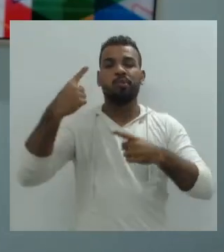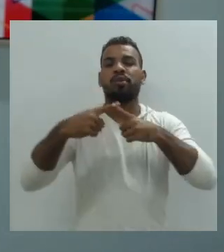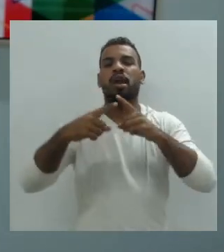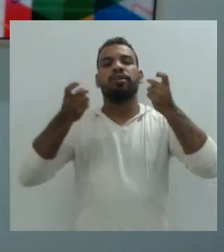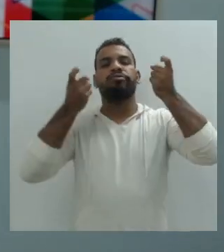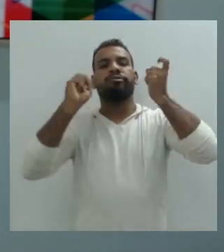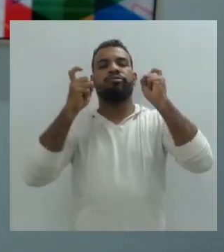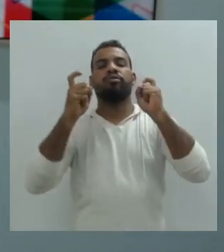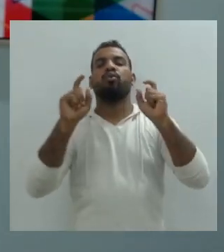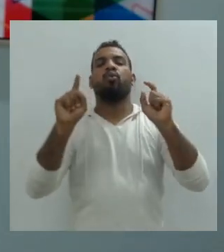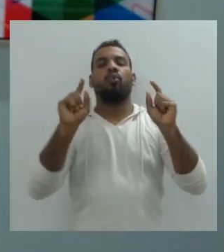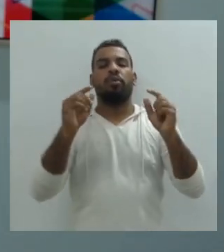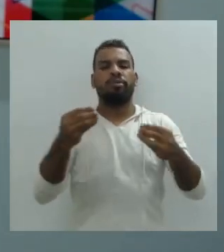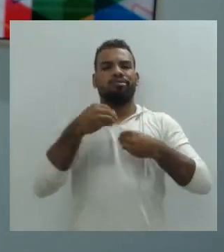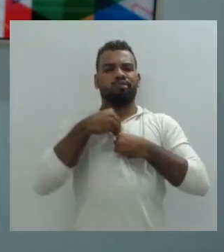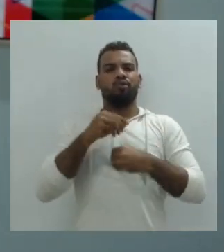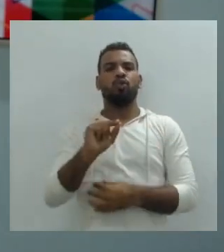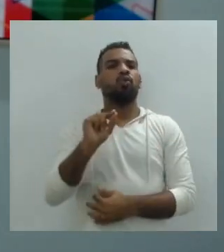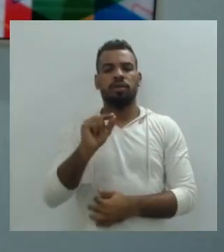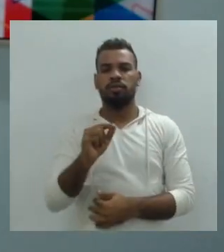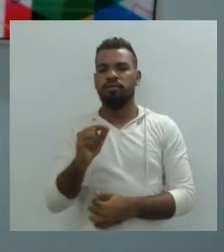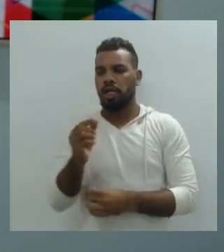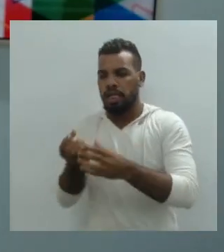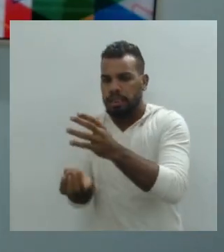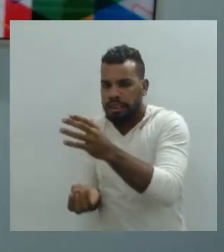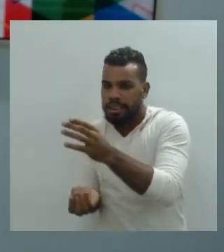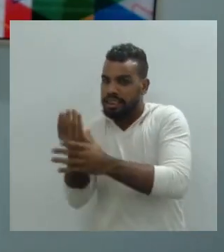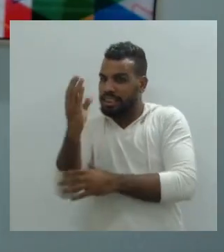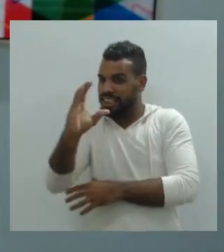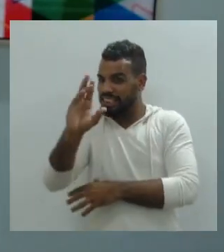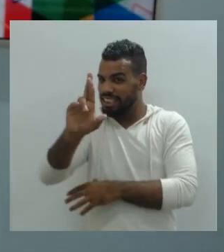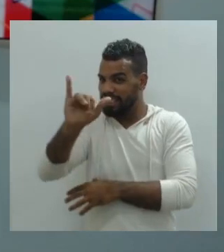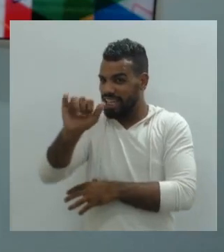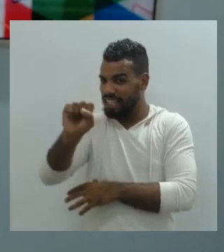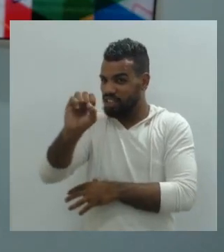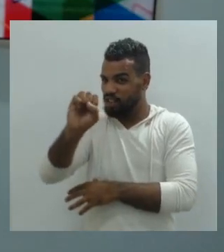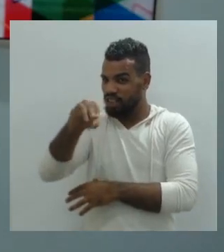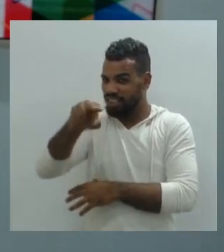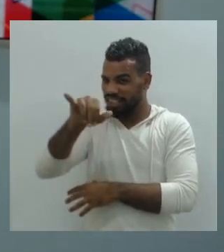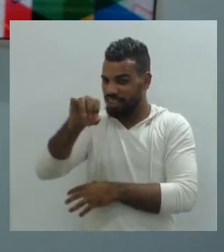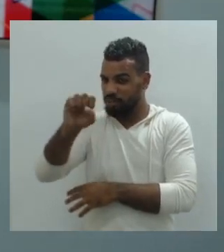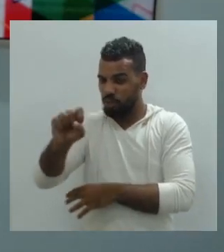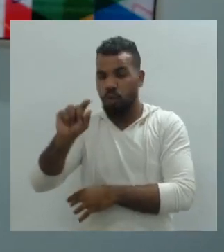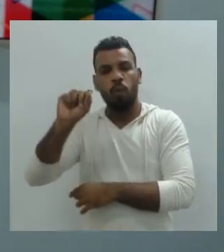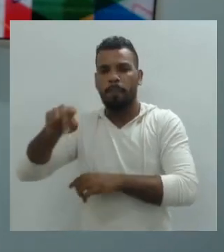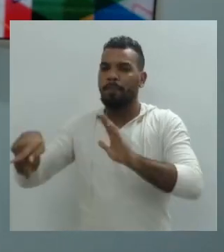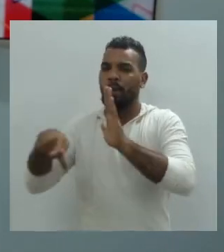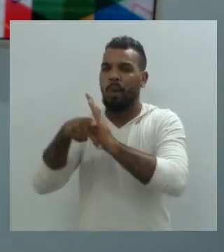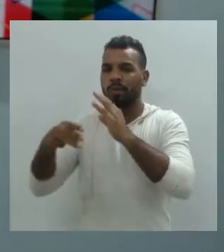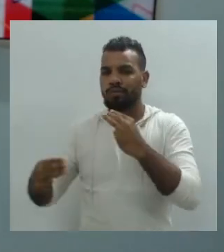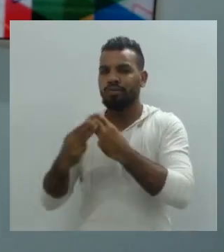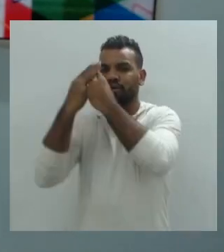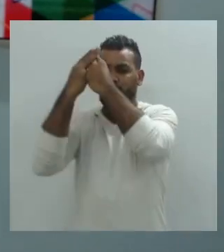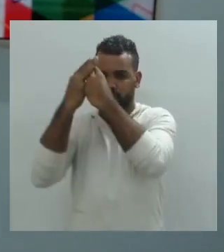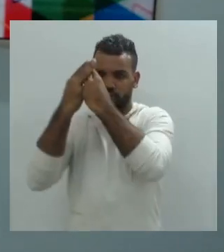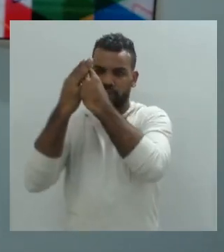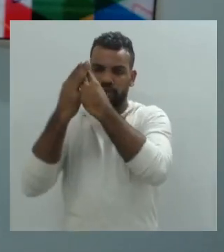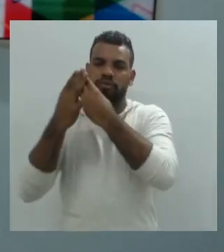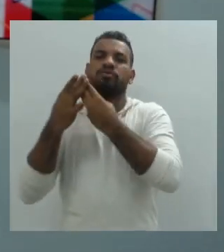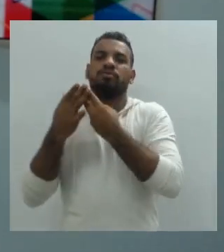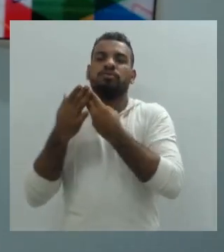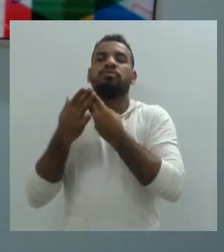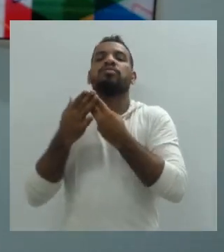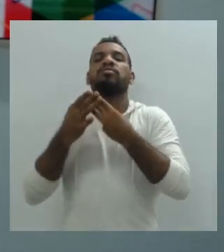debate que provocam. O criacionismo, defendido pela tradição judaico-cristã, e a teoria da